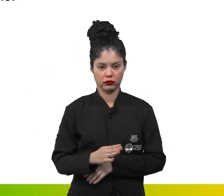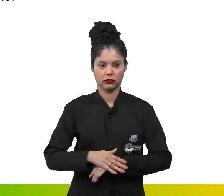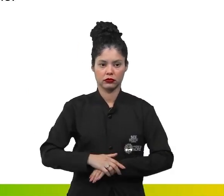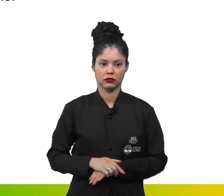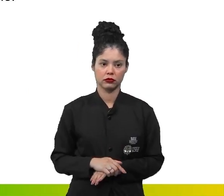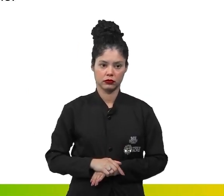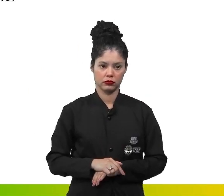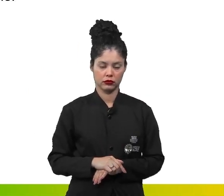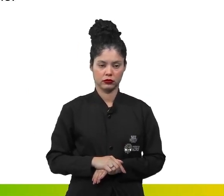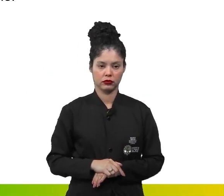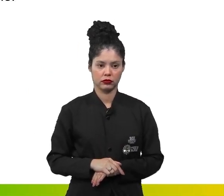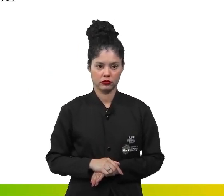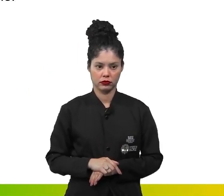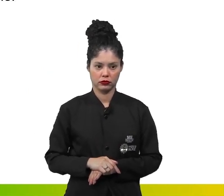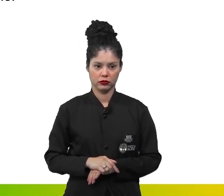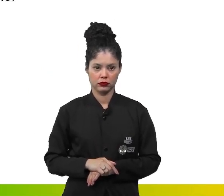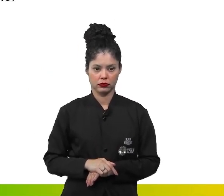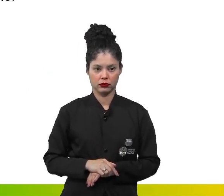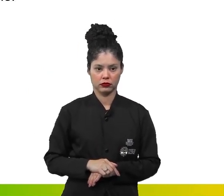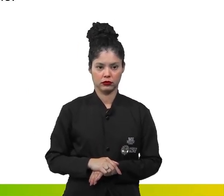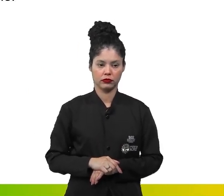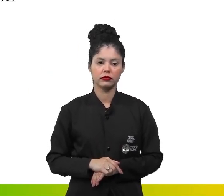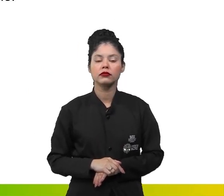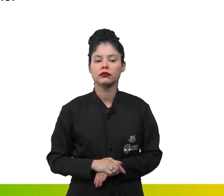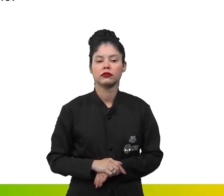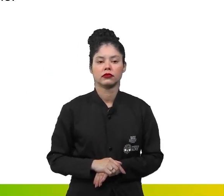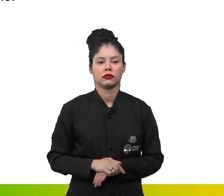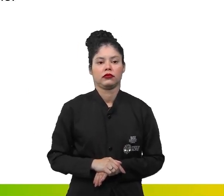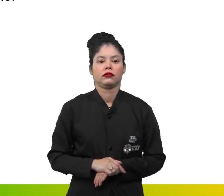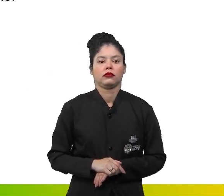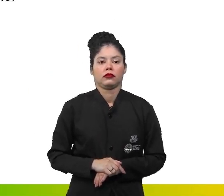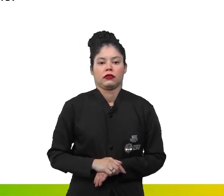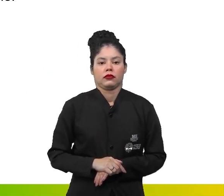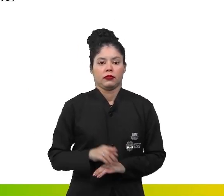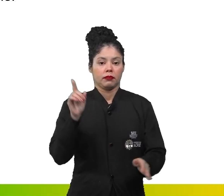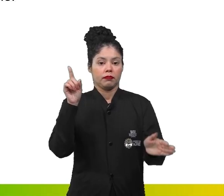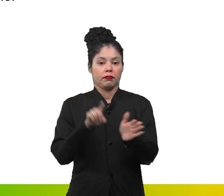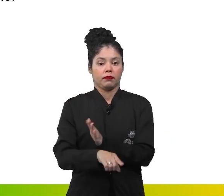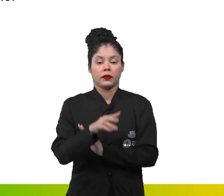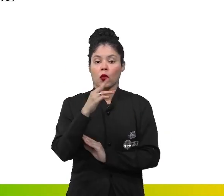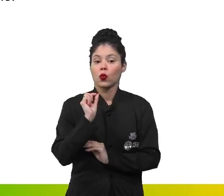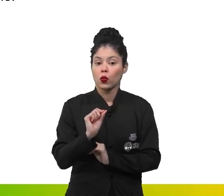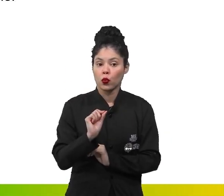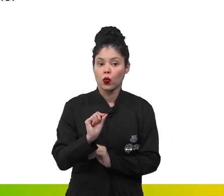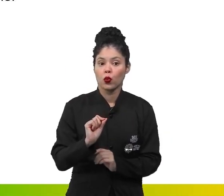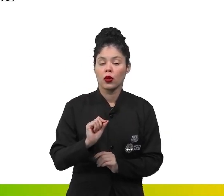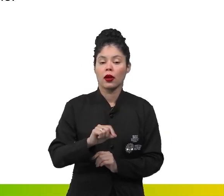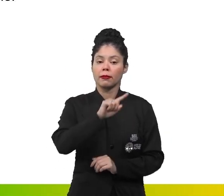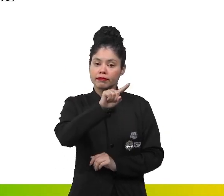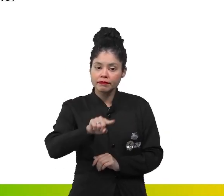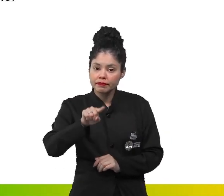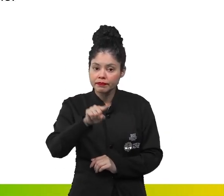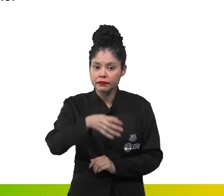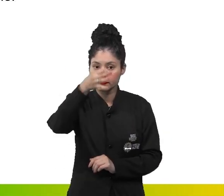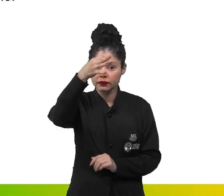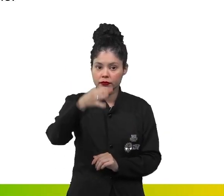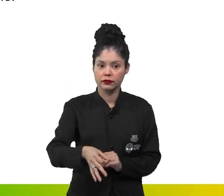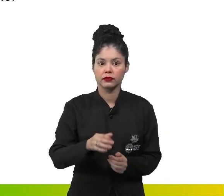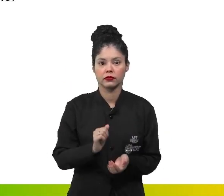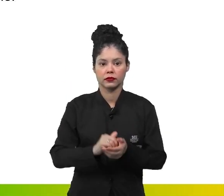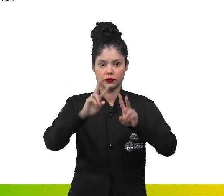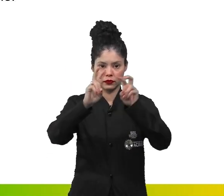desde o descobrimento do Brasil. Vamos ao comando da questão. Assinale a alternativa